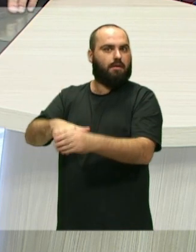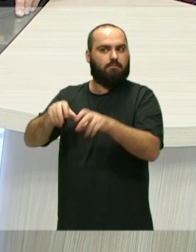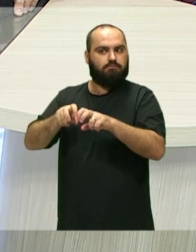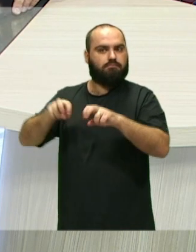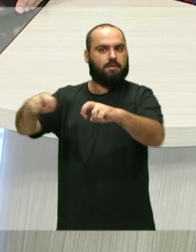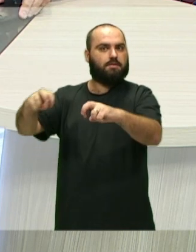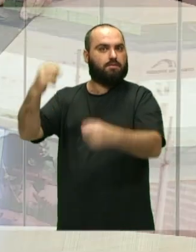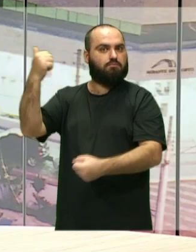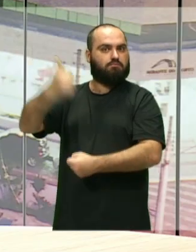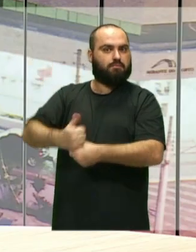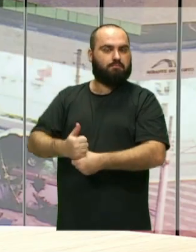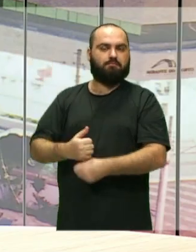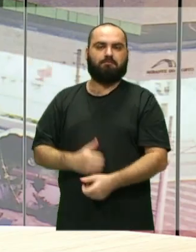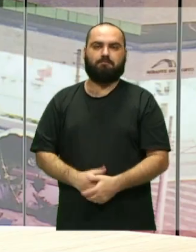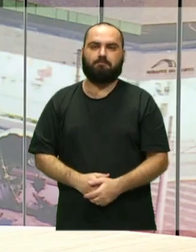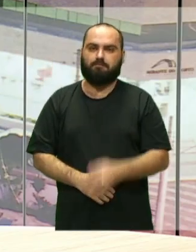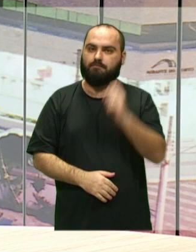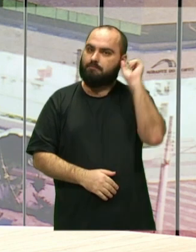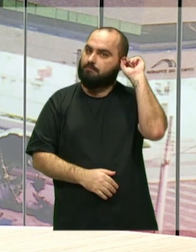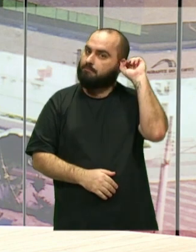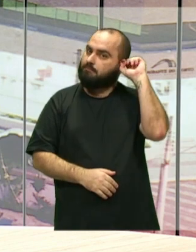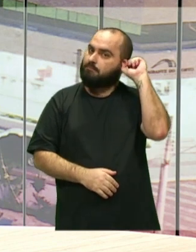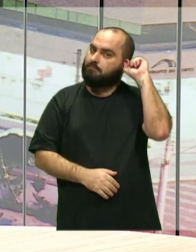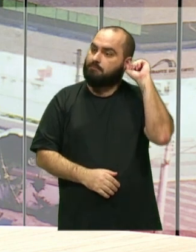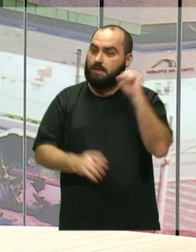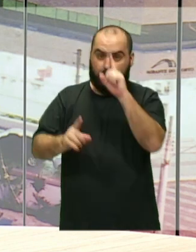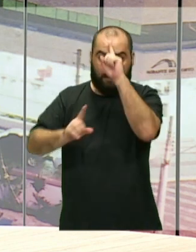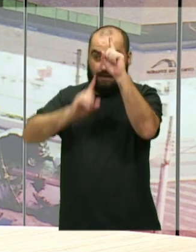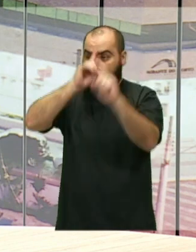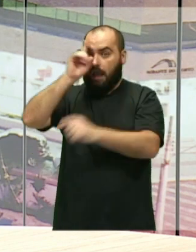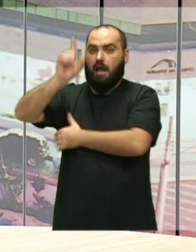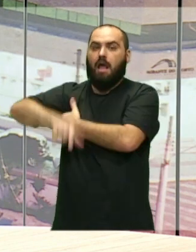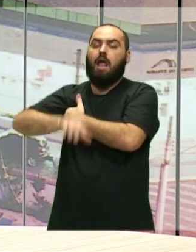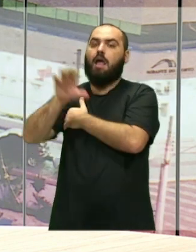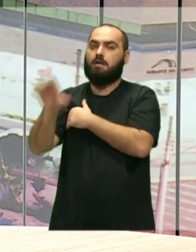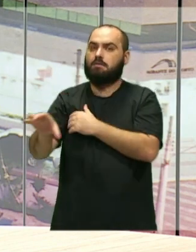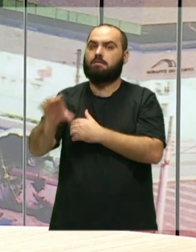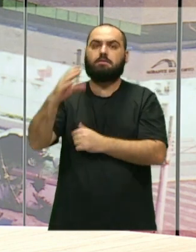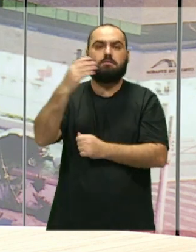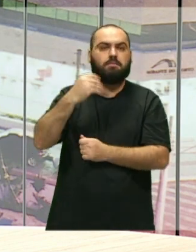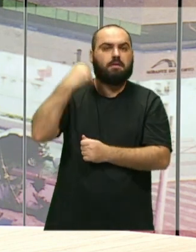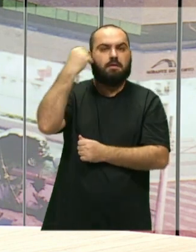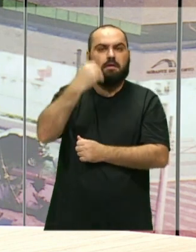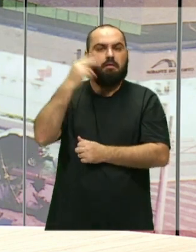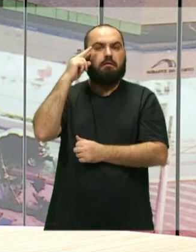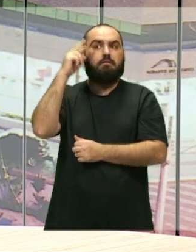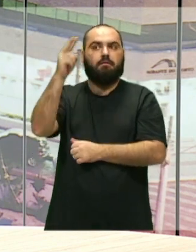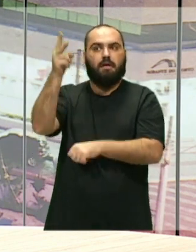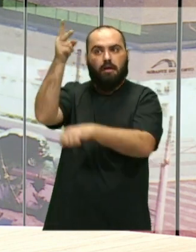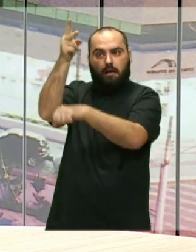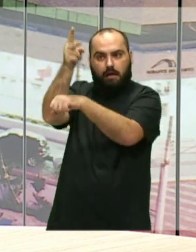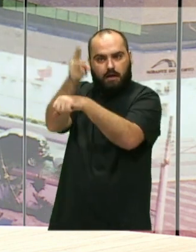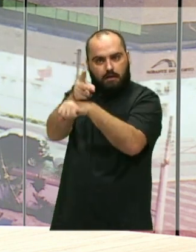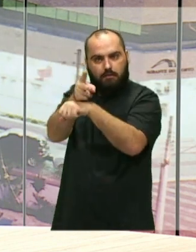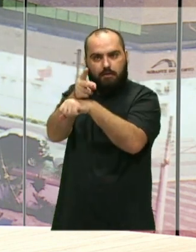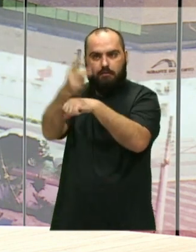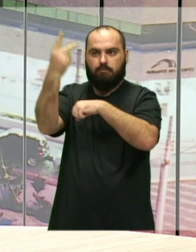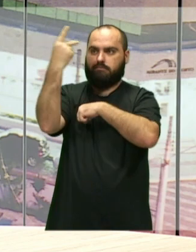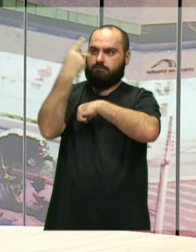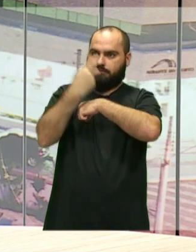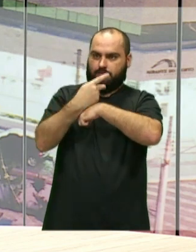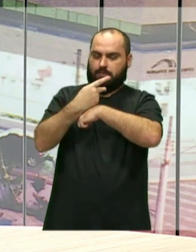A ideia é essa é que eles tenham essa experiência até ver ali a câmera na frente dele não para